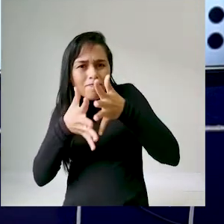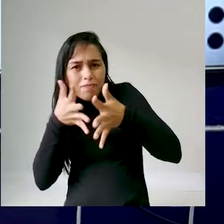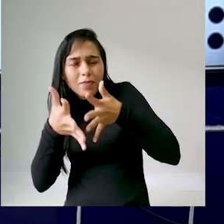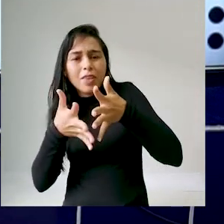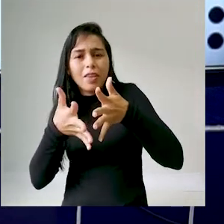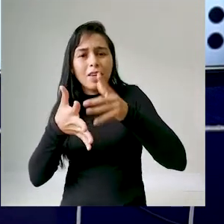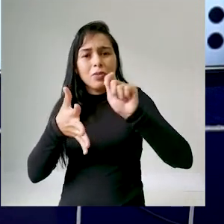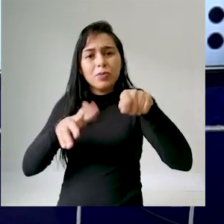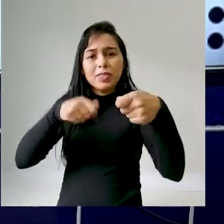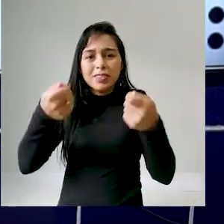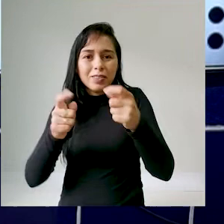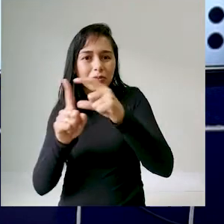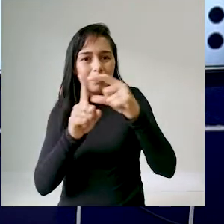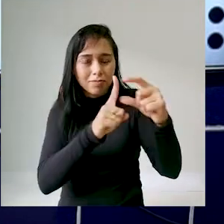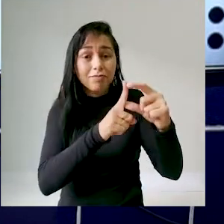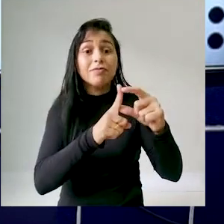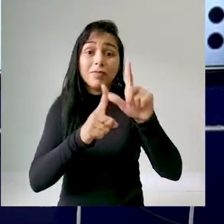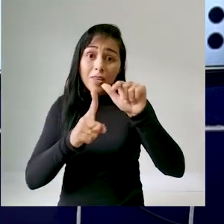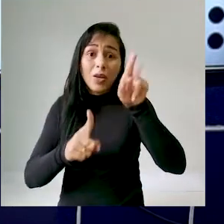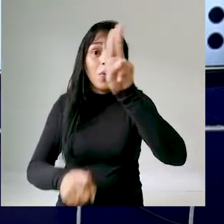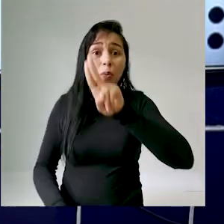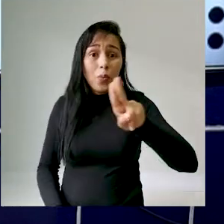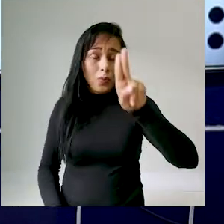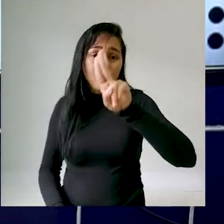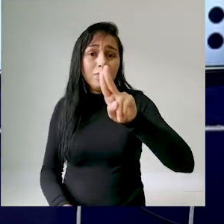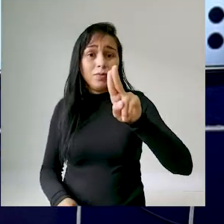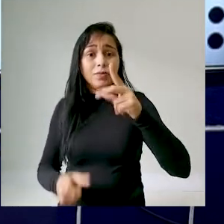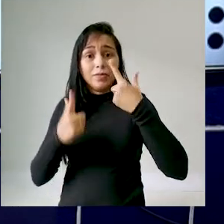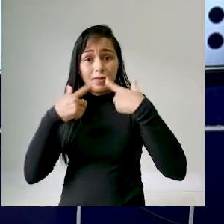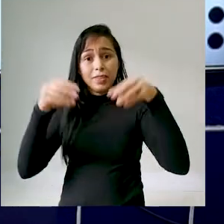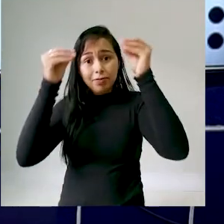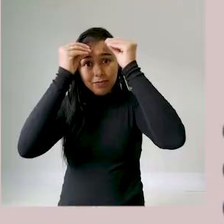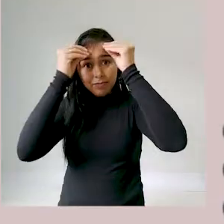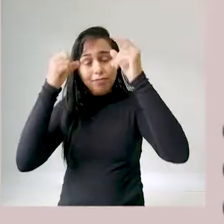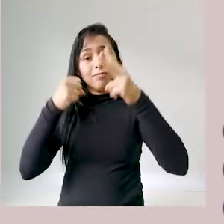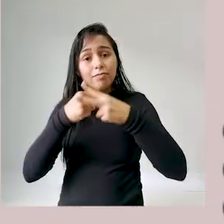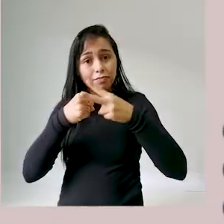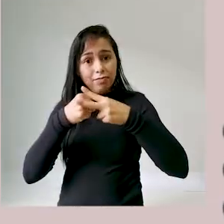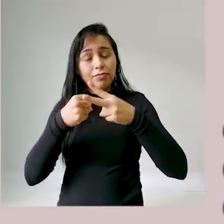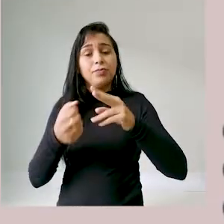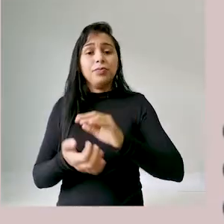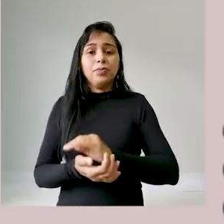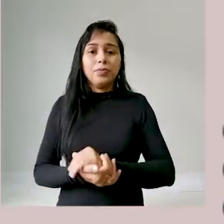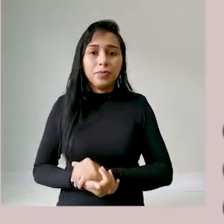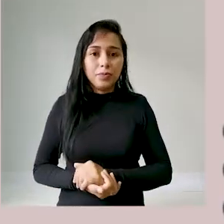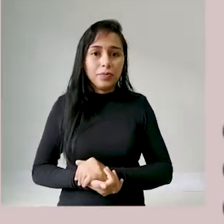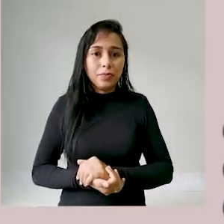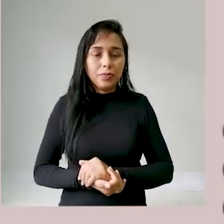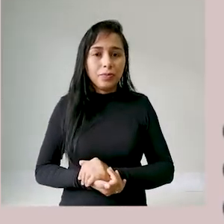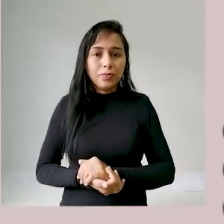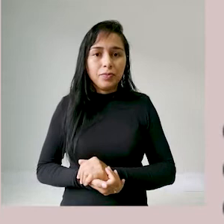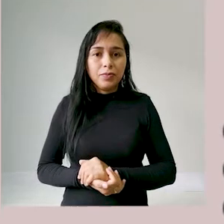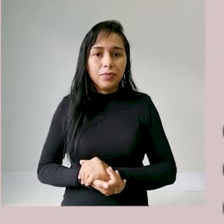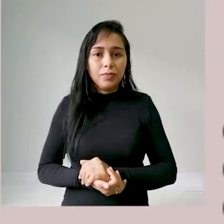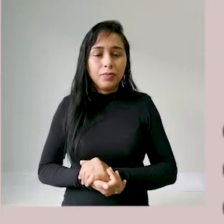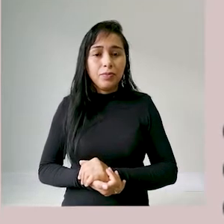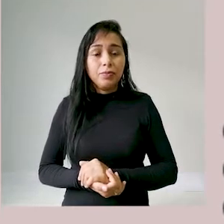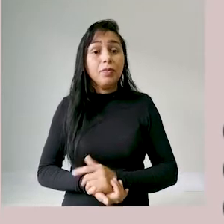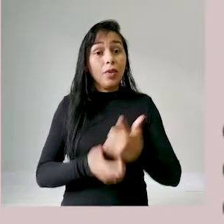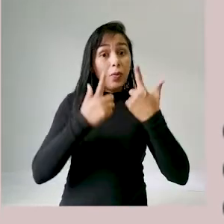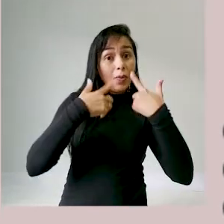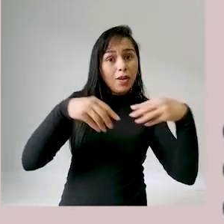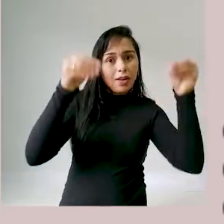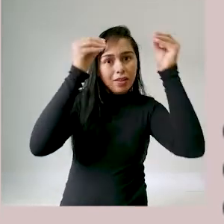utilizando palavras, portanto, estou fazendo uso da linguagem verbal. Na linguagem não verbal, nós